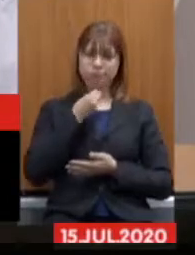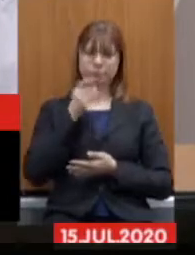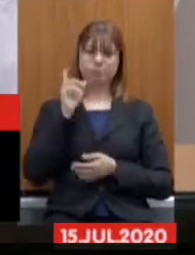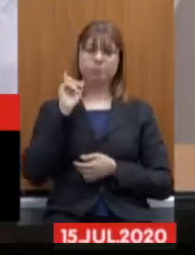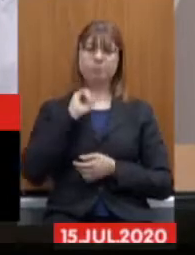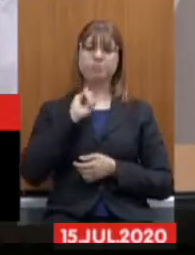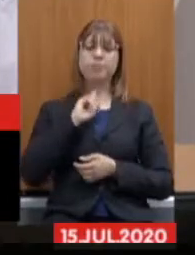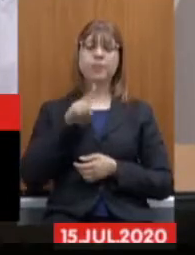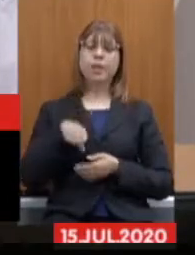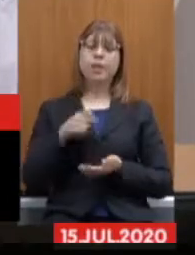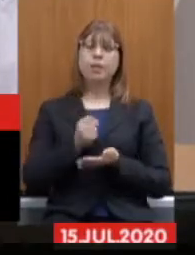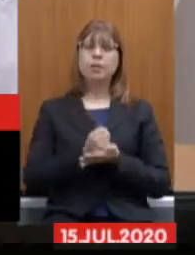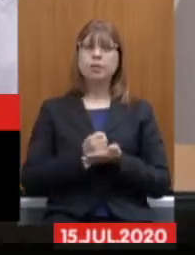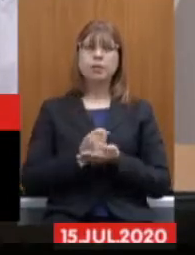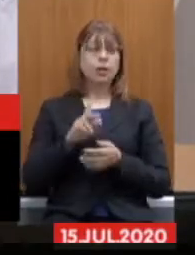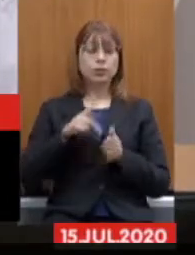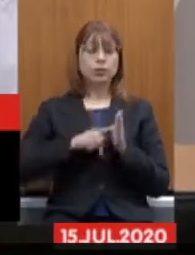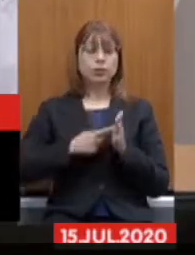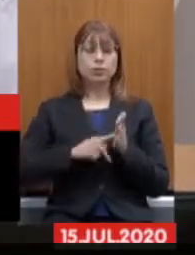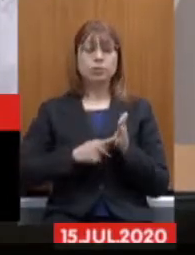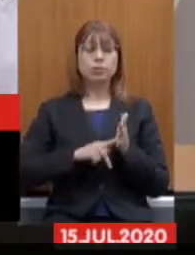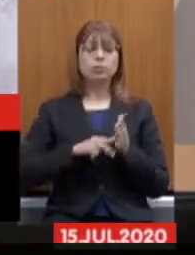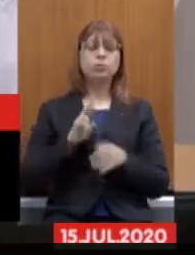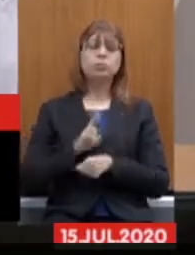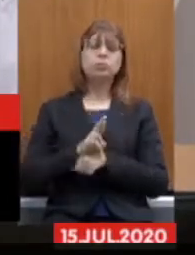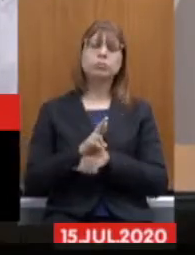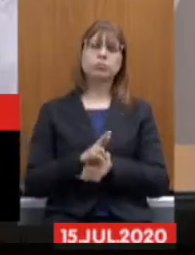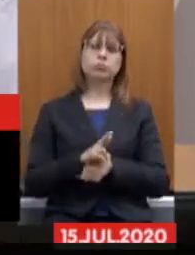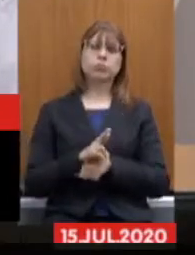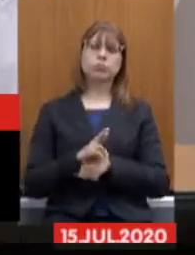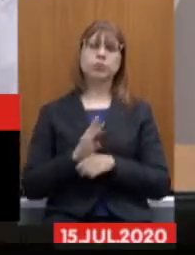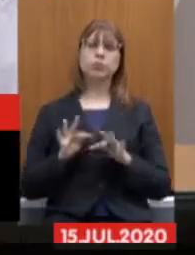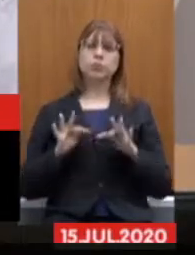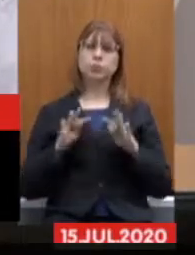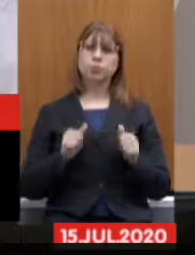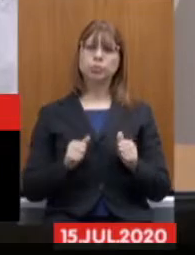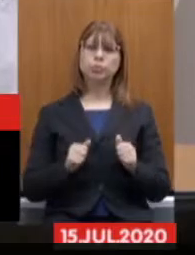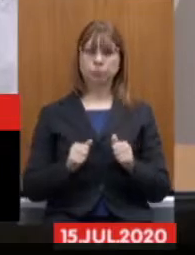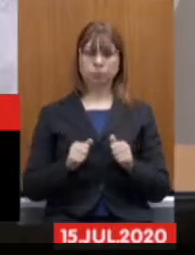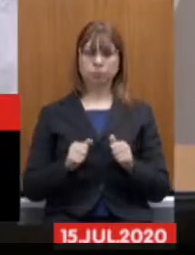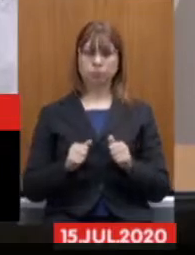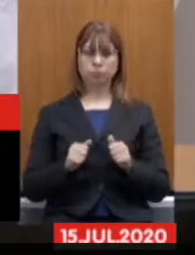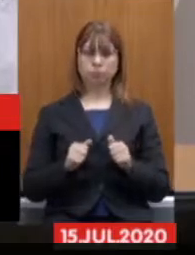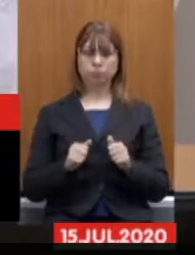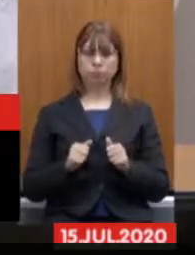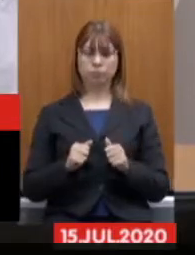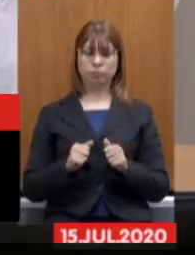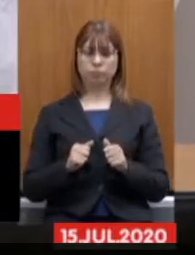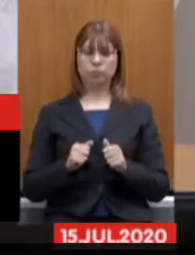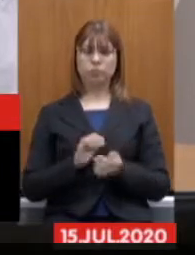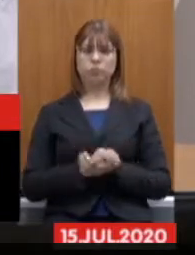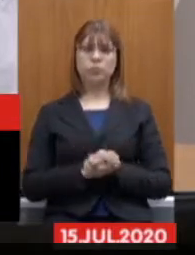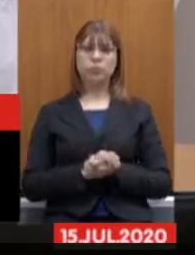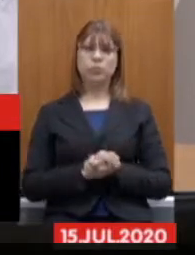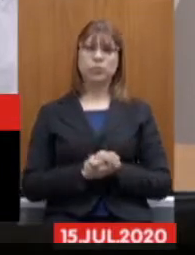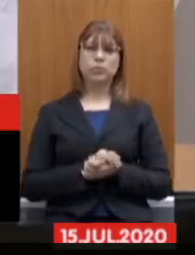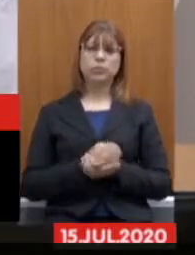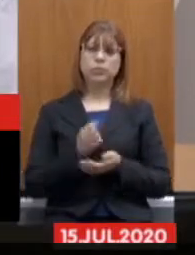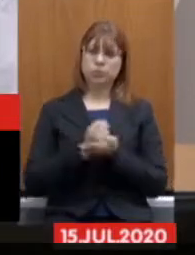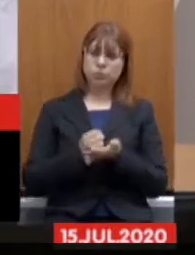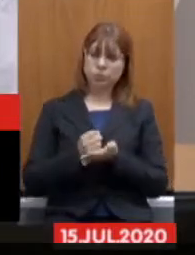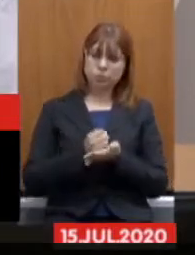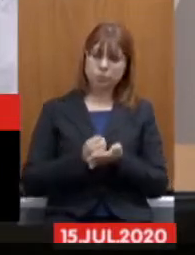gerais ao sindicato que representa todos os farmacêuticos no estado em suas diversas atividades